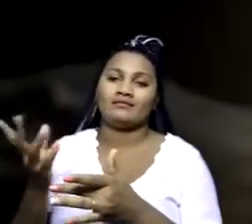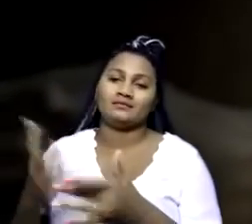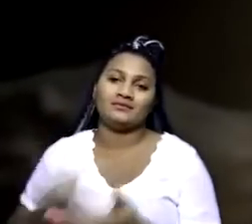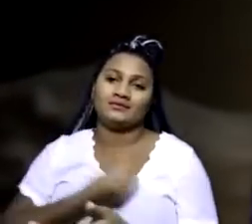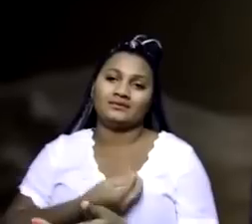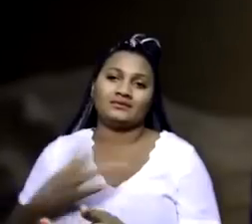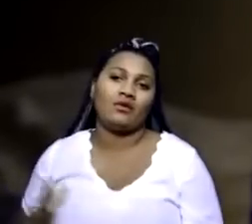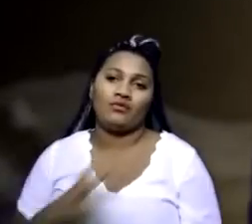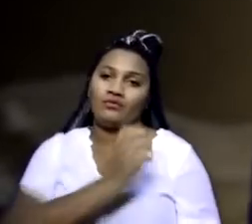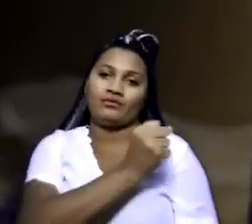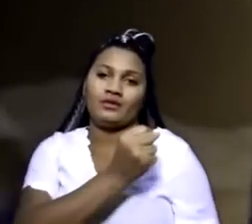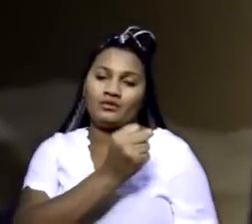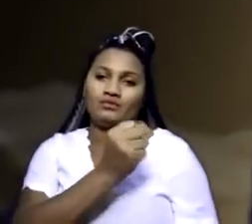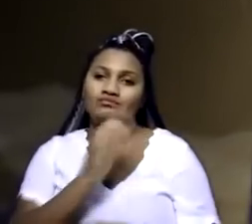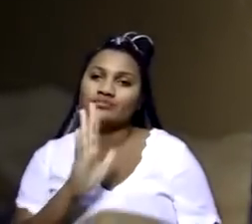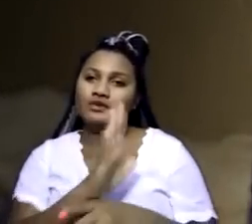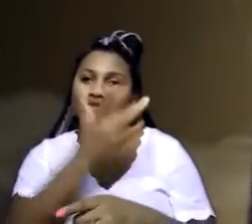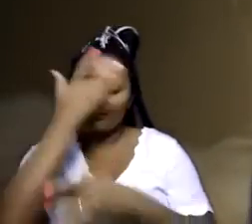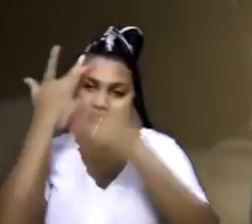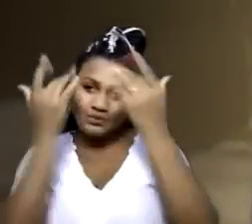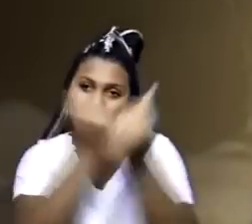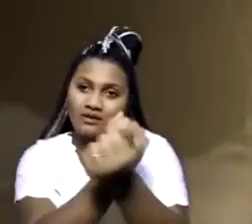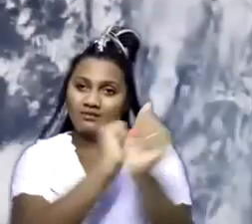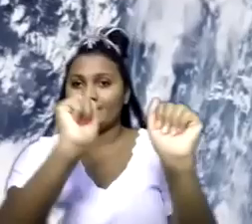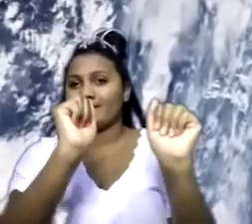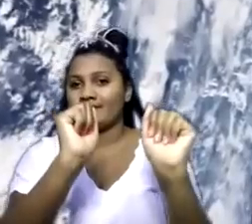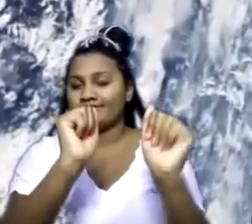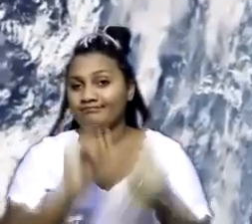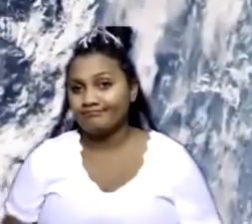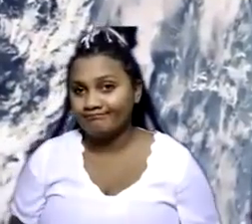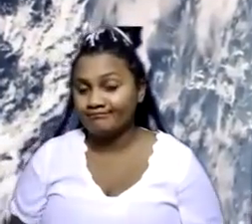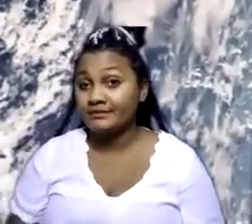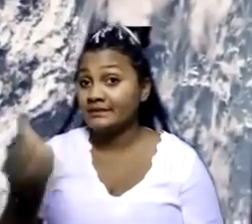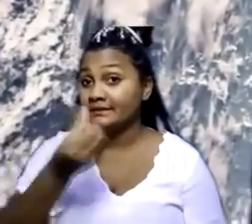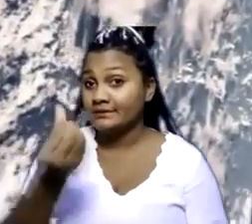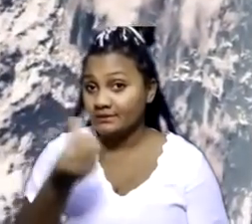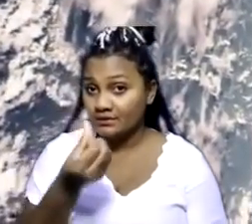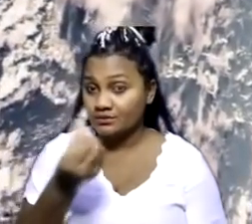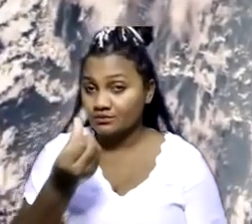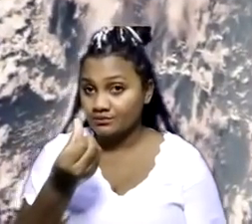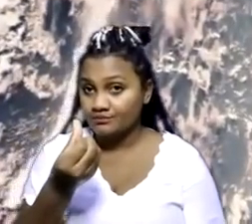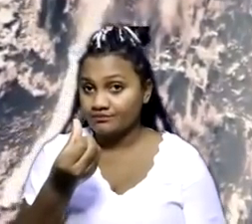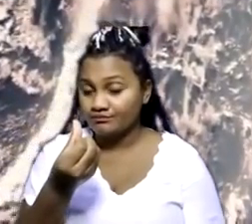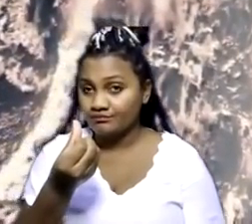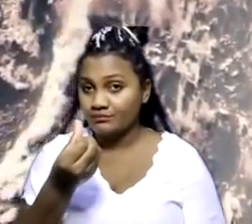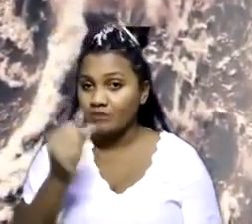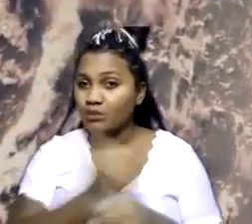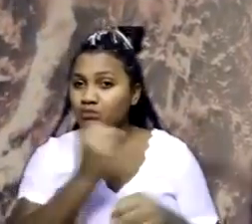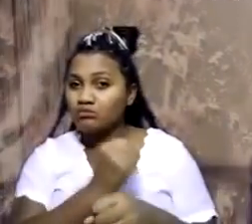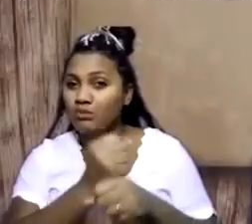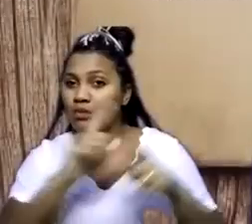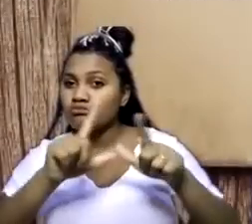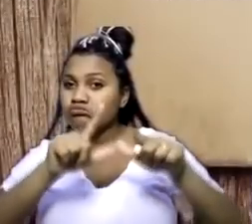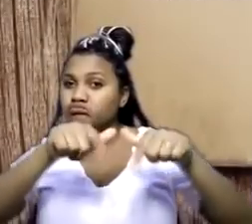salvar e libertar o homem do pecado. Sexto sinal: renascimento de Israel. A